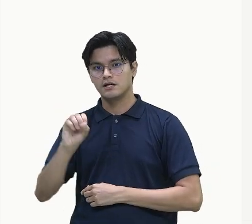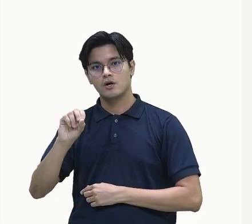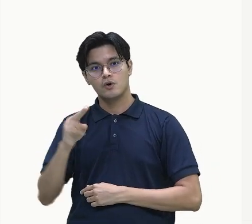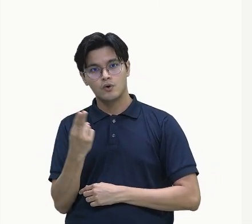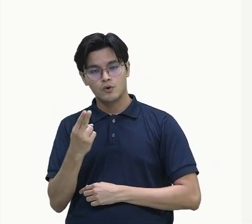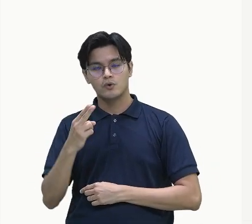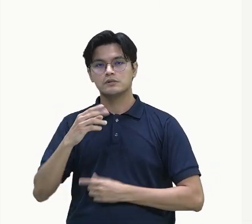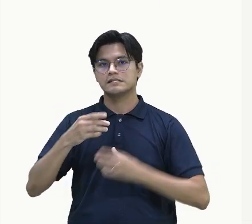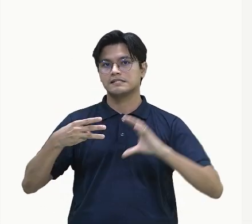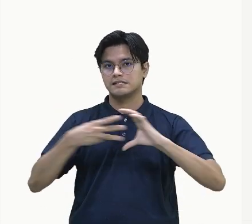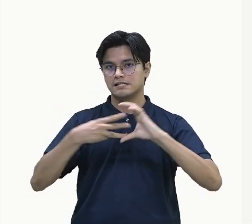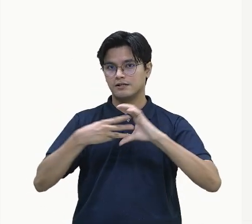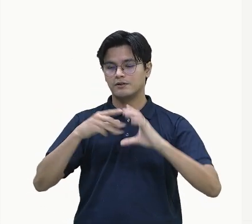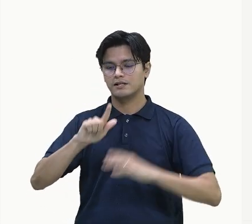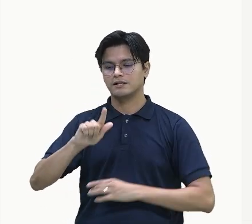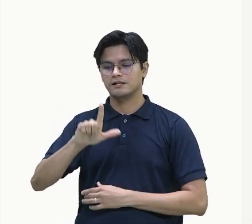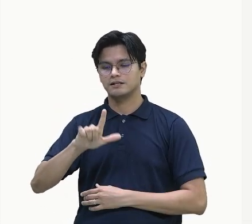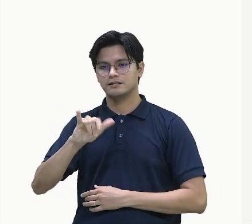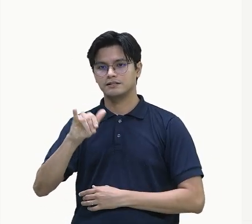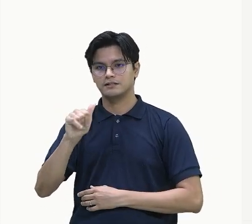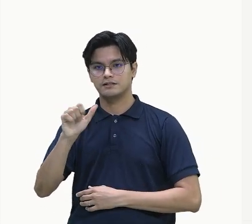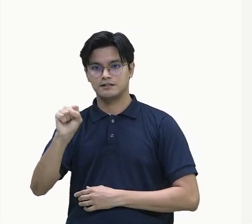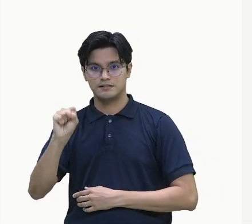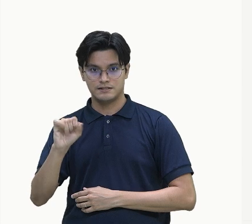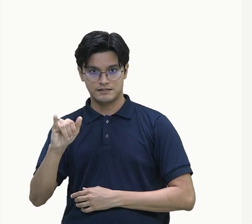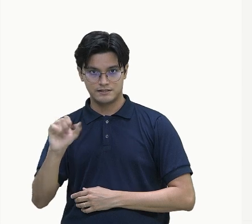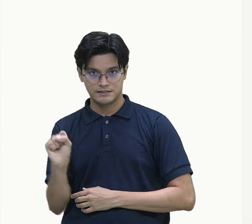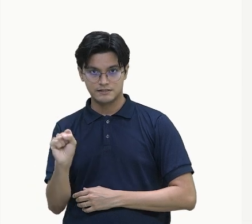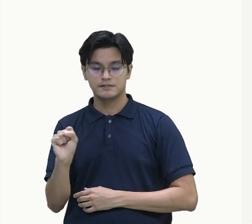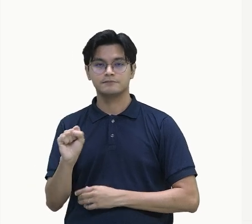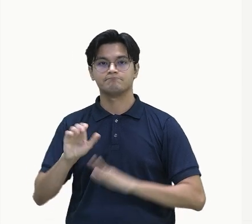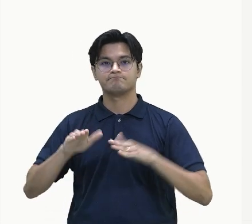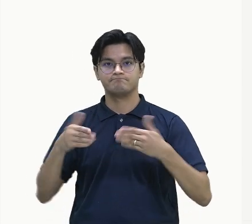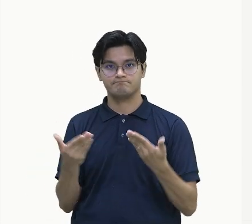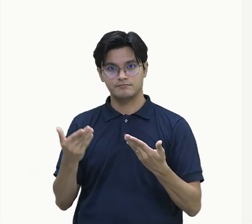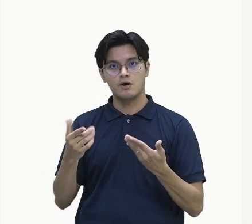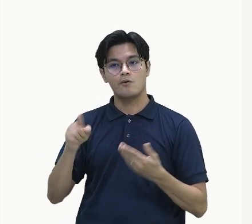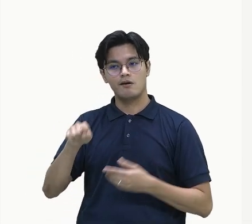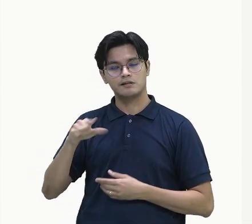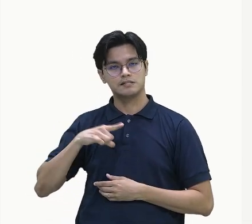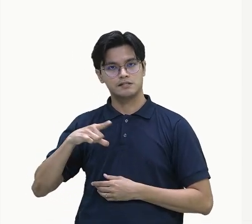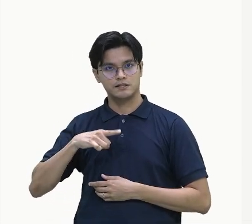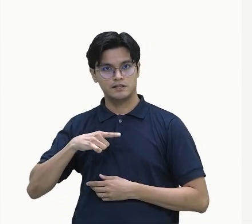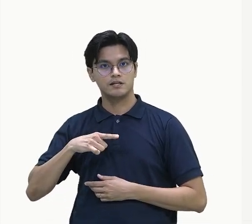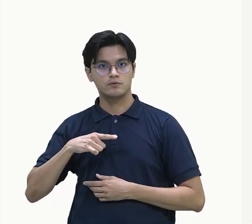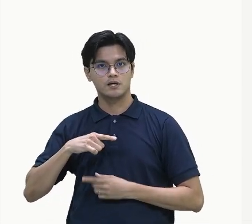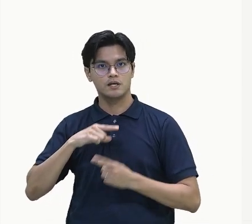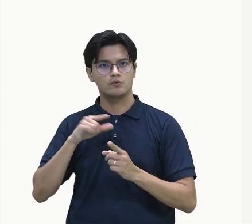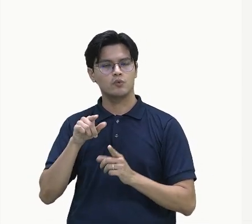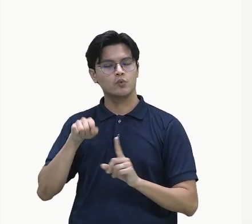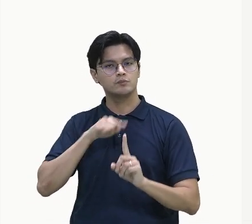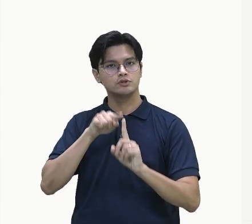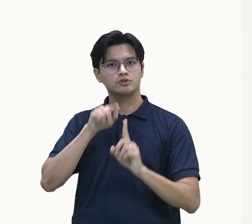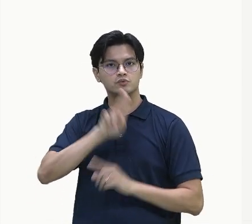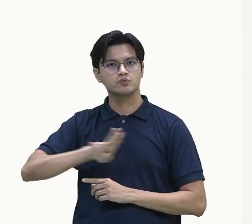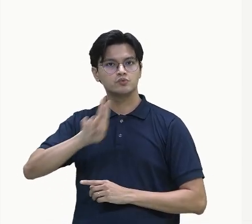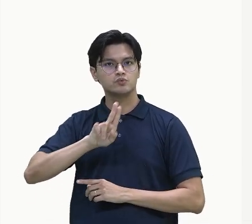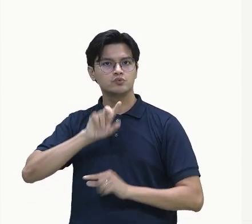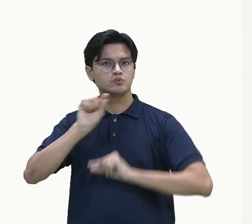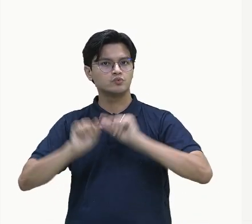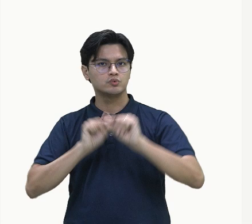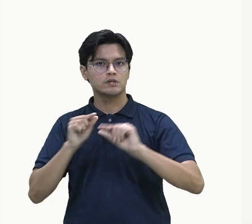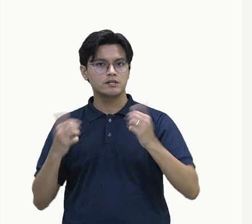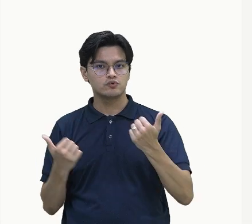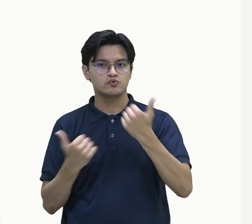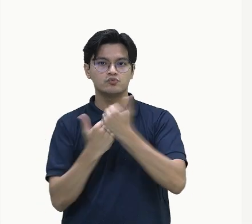gliais. Então, essas células de suporte essa é a função dela, né, que desempenha funções essenciais